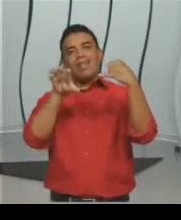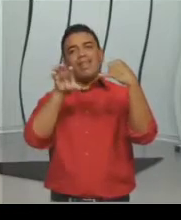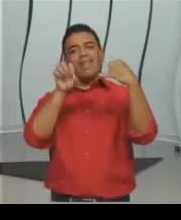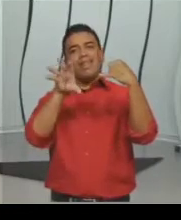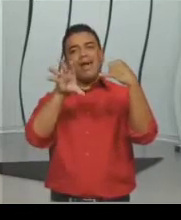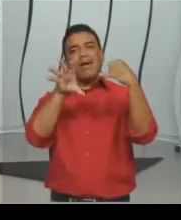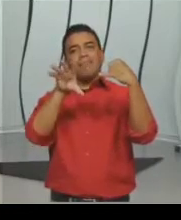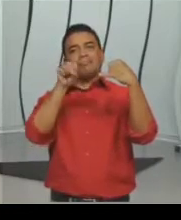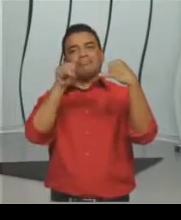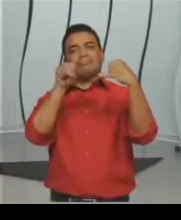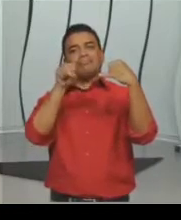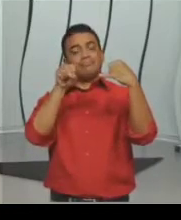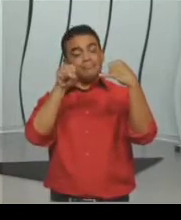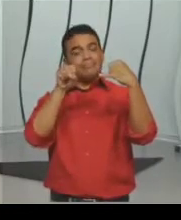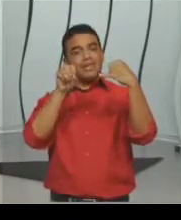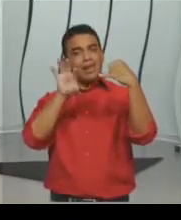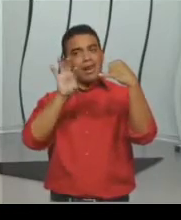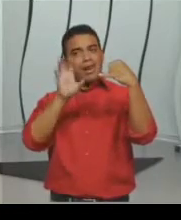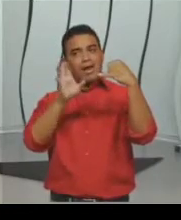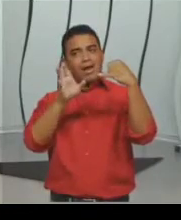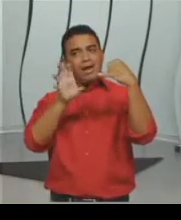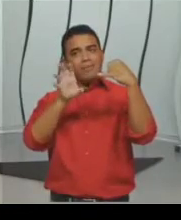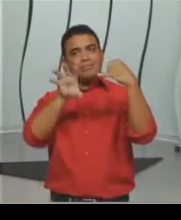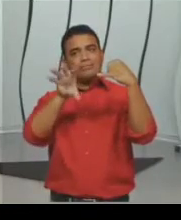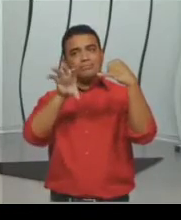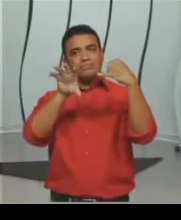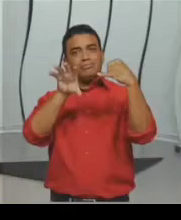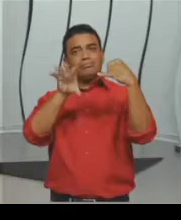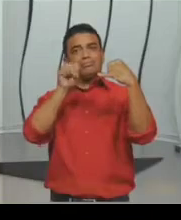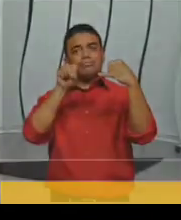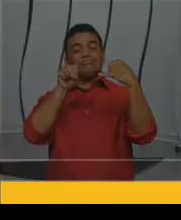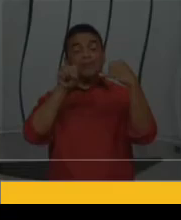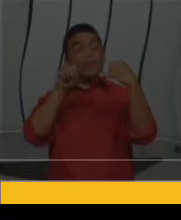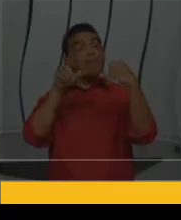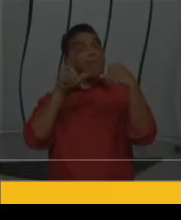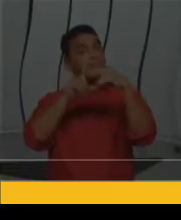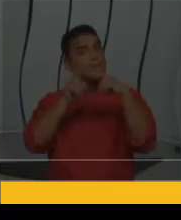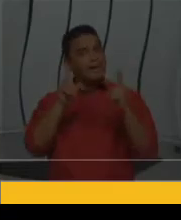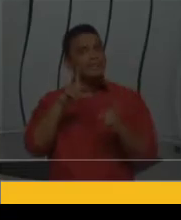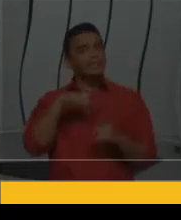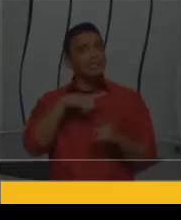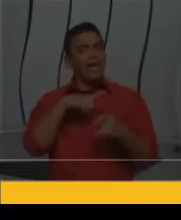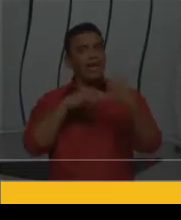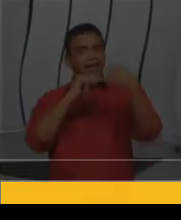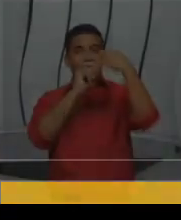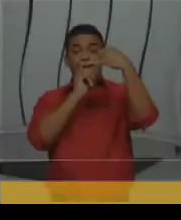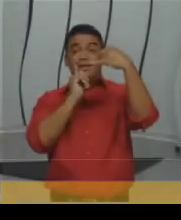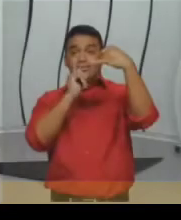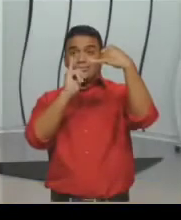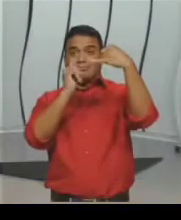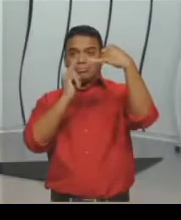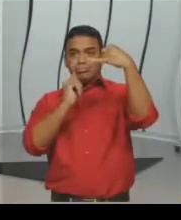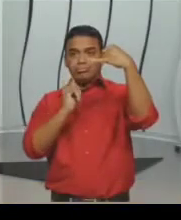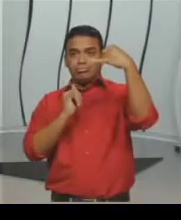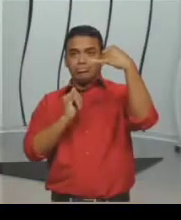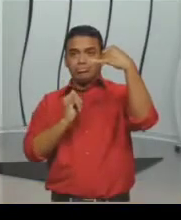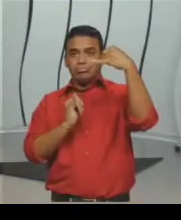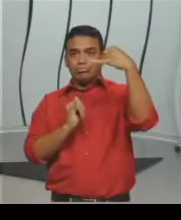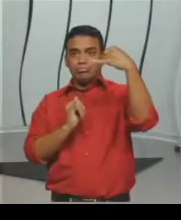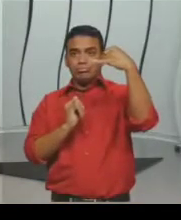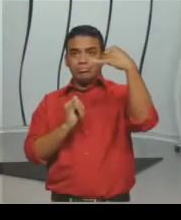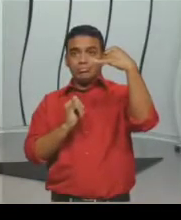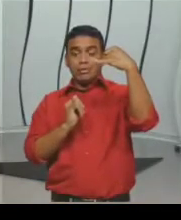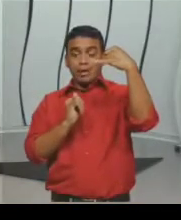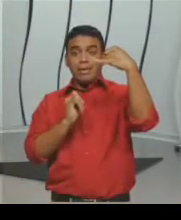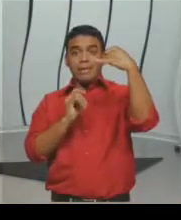queimada. Então ele não vai passar por essa lâmpada. Mas tem outro caminho para os elétrons seguir, não é verdade? Olha aqui, ó. Ele